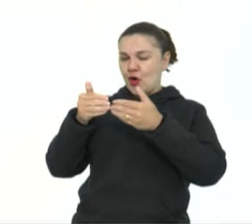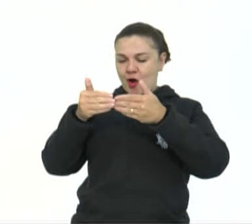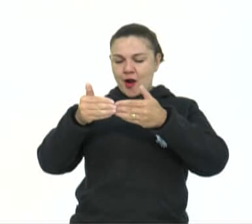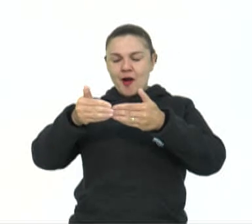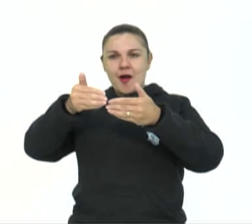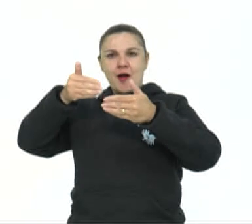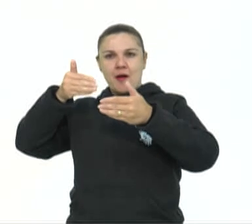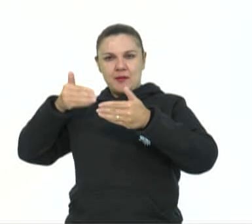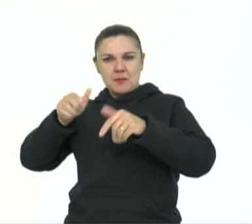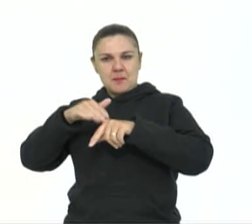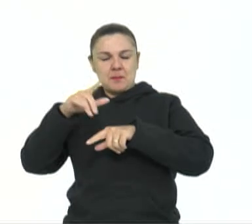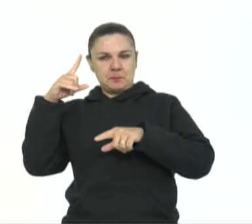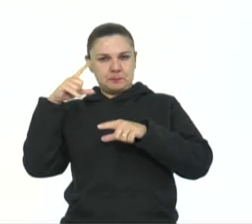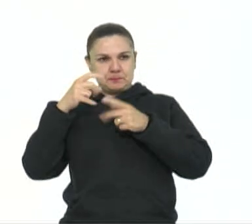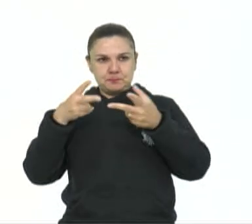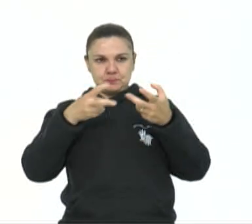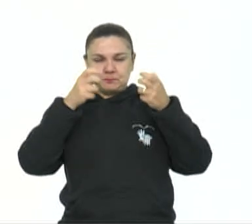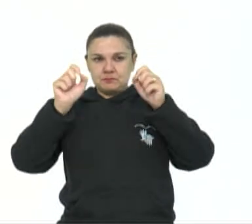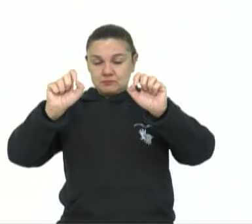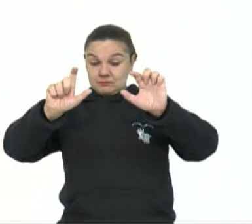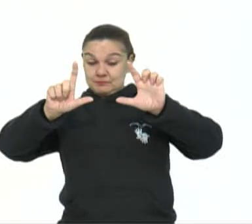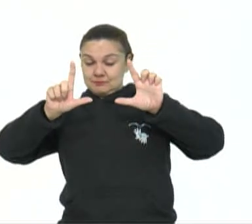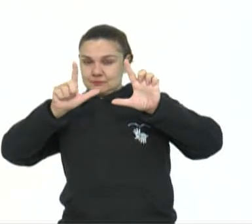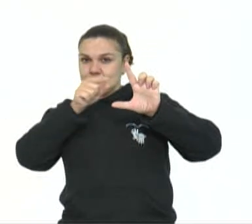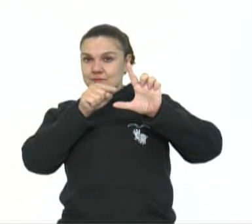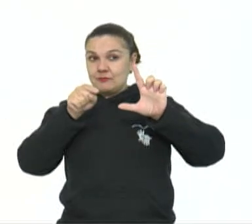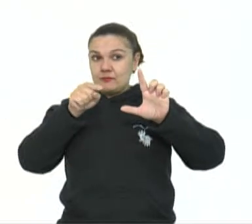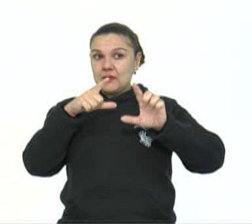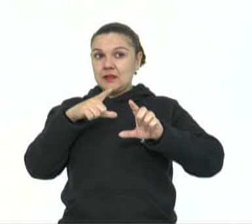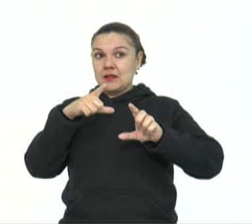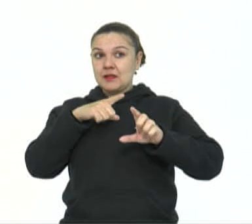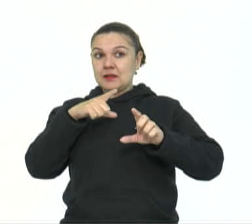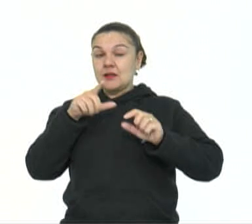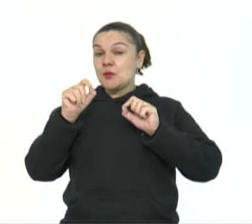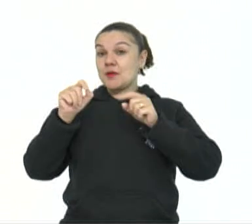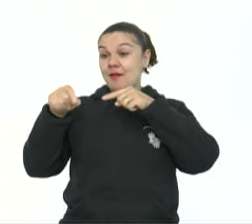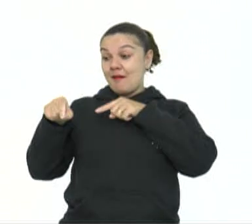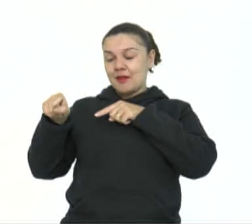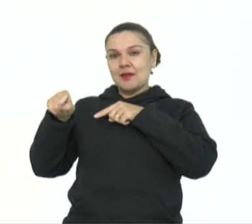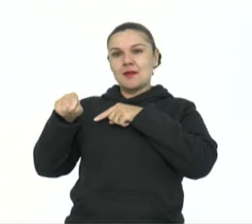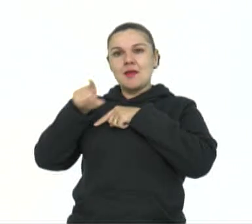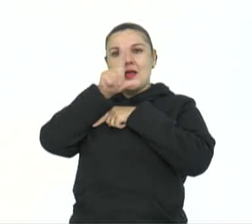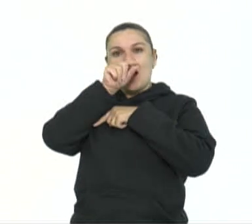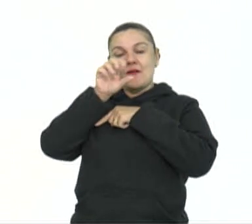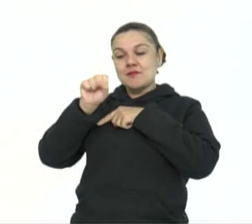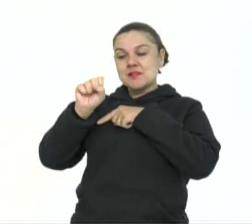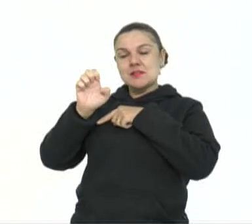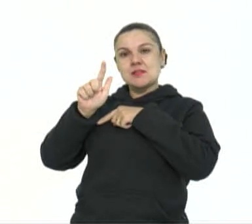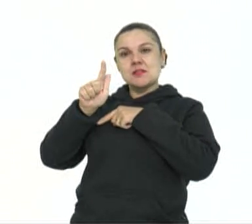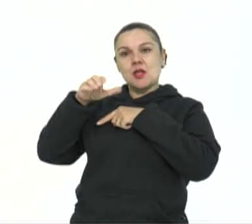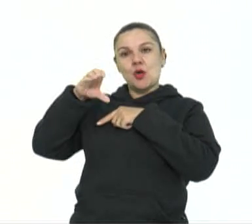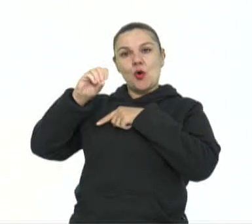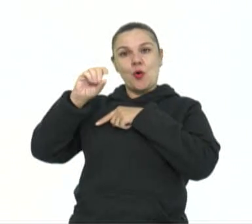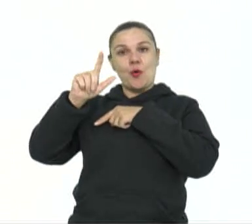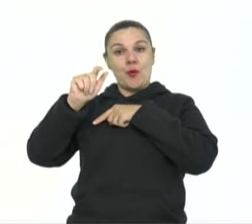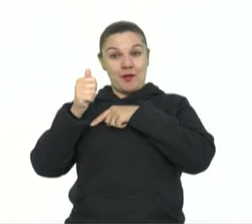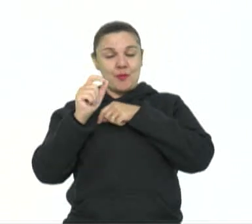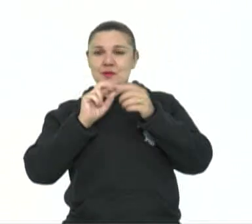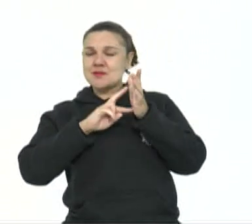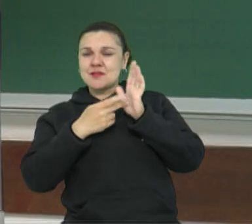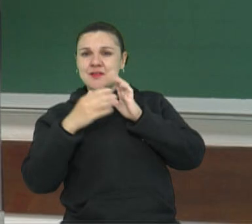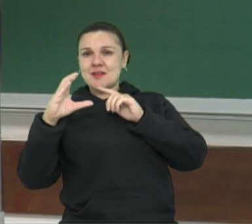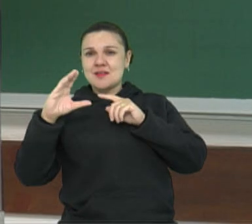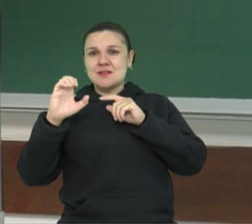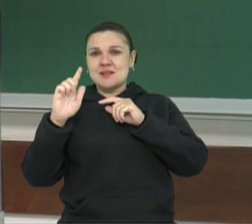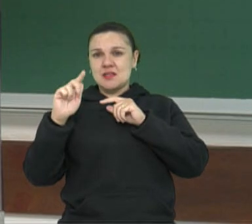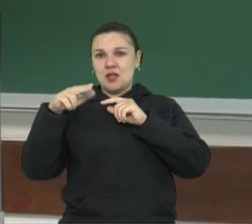pouco mais difícil de perceber, nós temos uma cegonha. E a cegonha, no cristianismo, ela